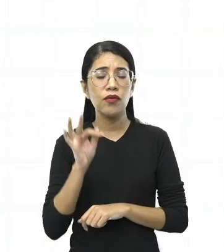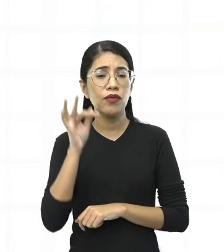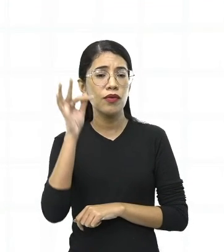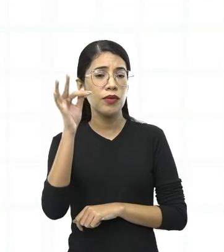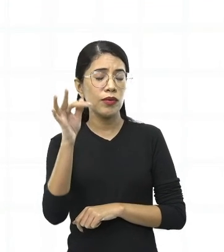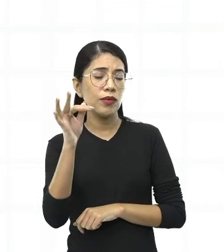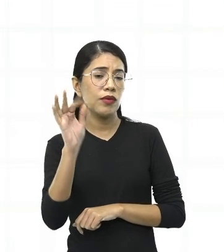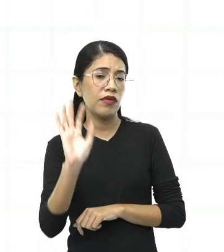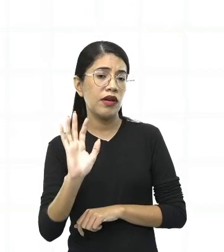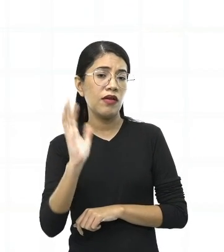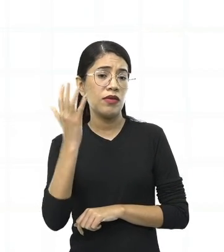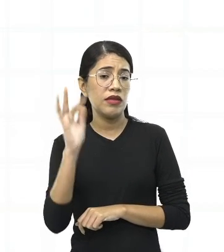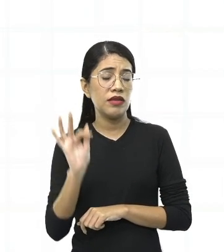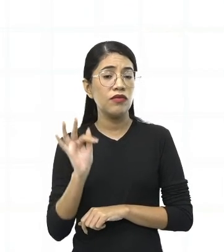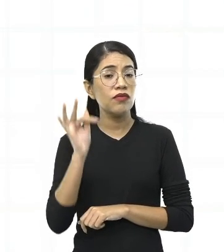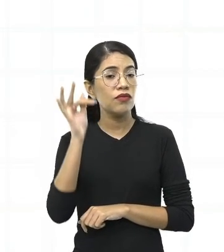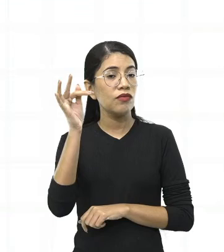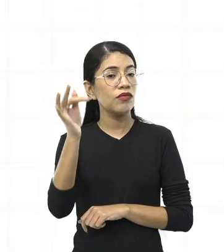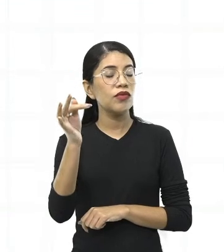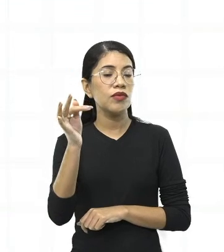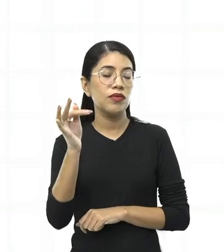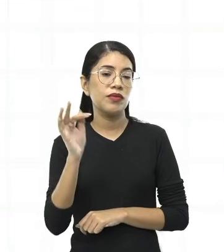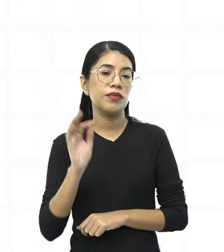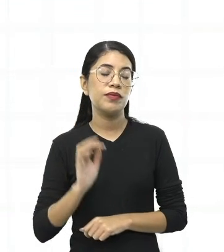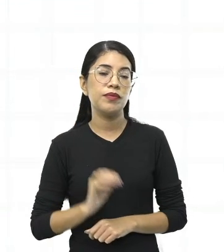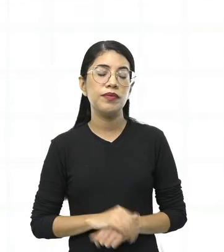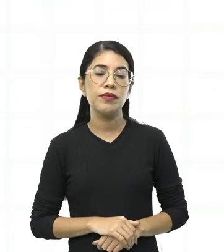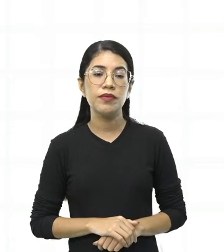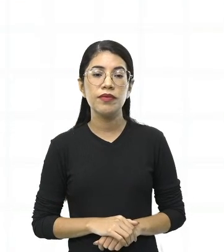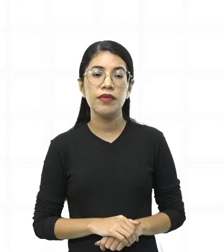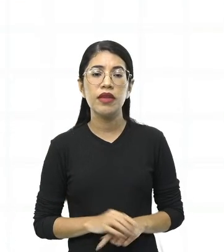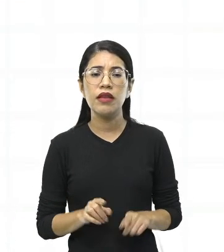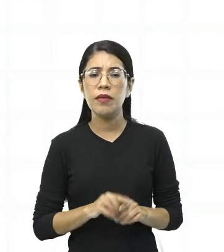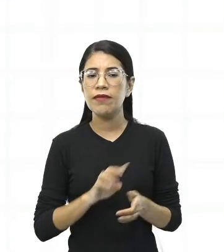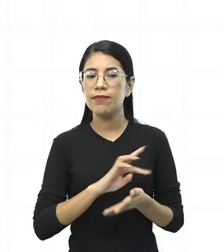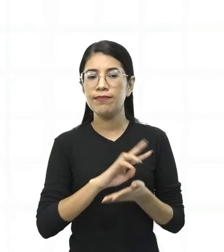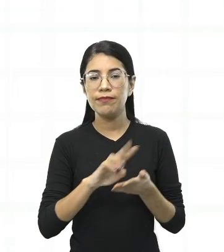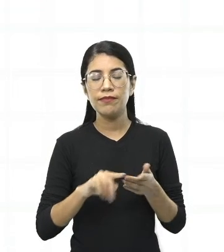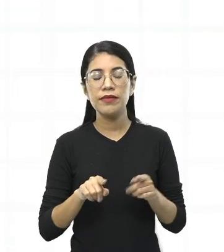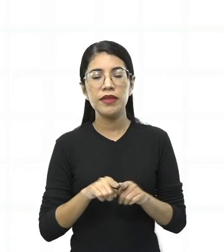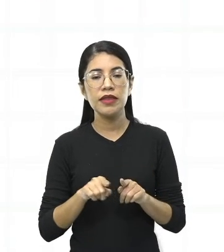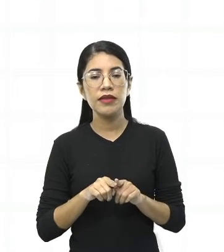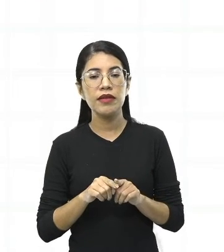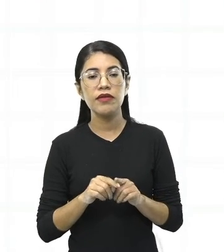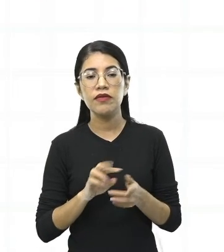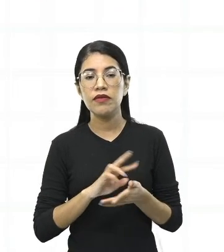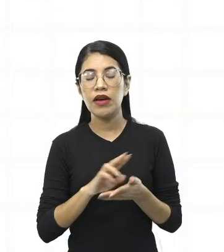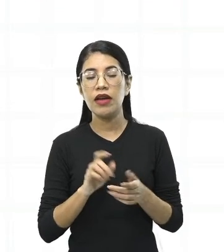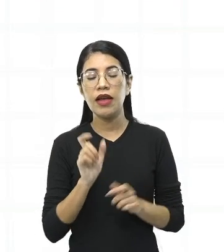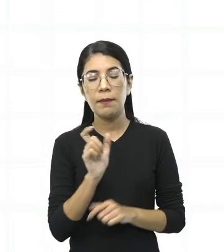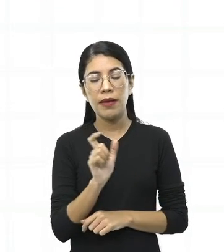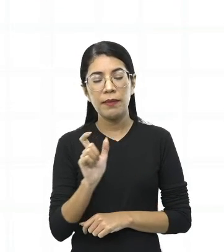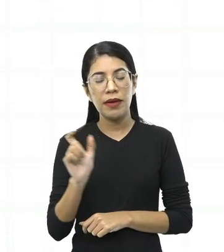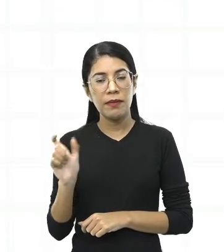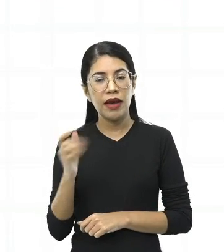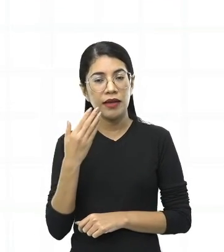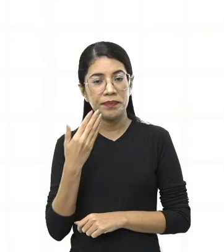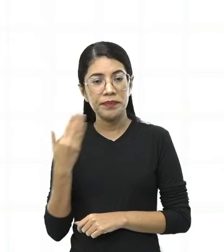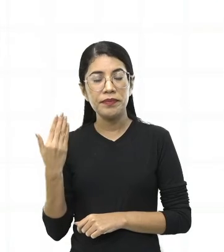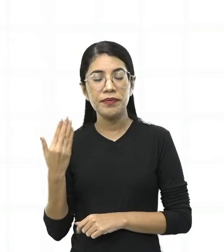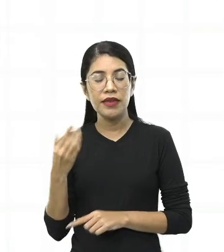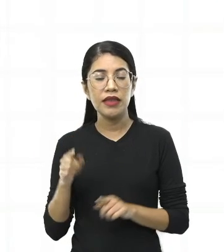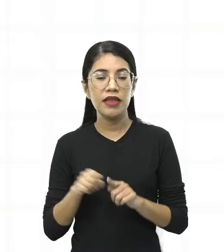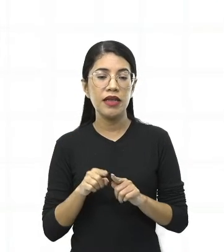futura, né? Do que vai acontecer, né? E assim por diante. Nós temos aí todas as palavras